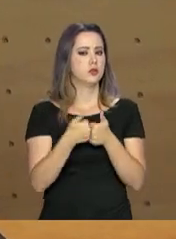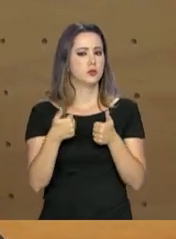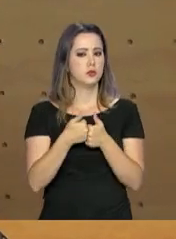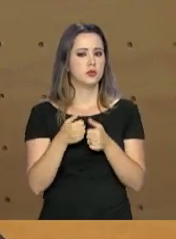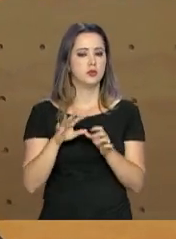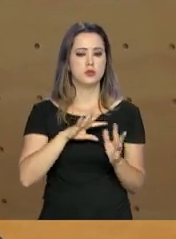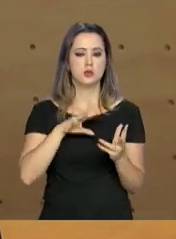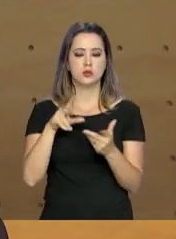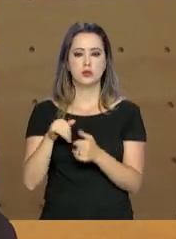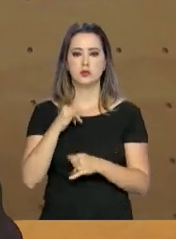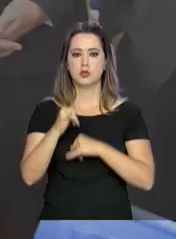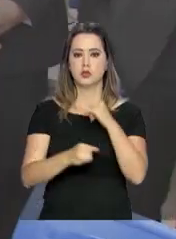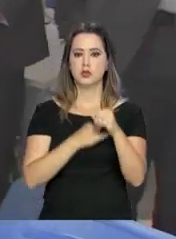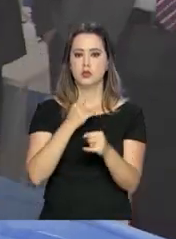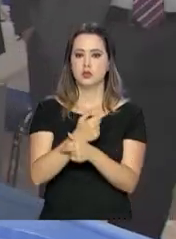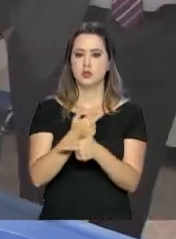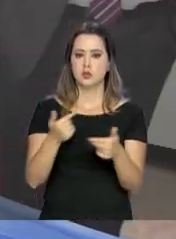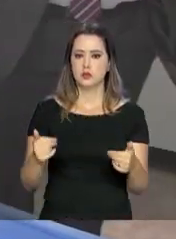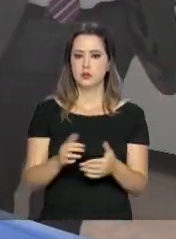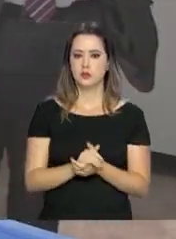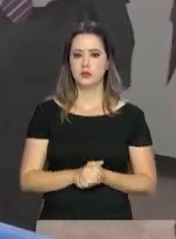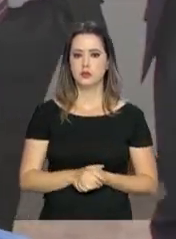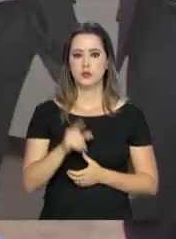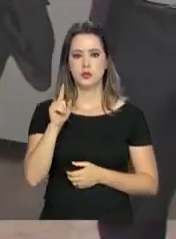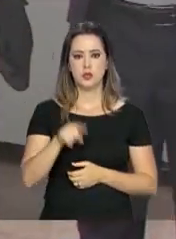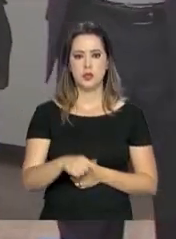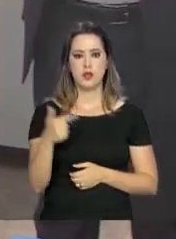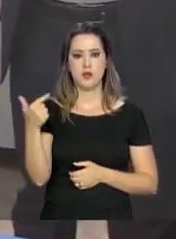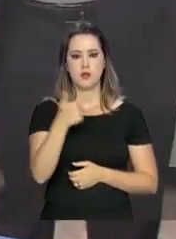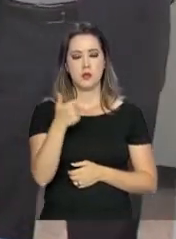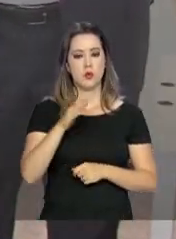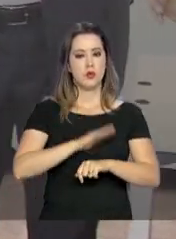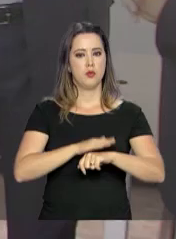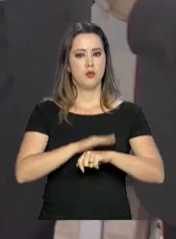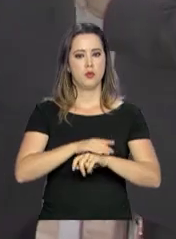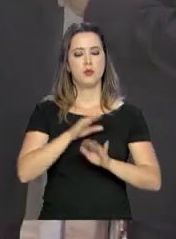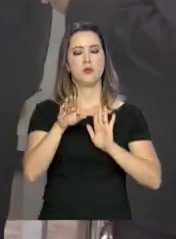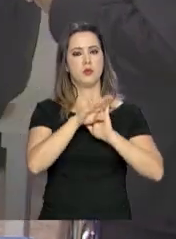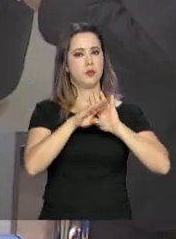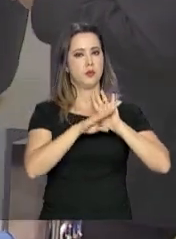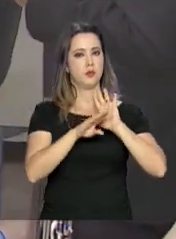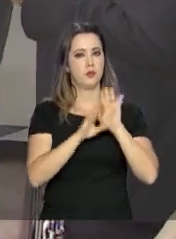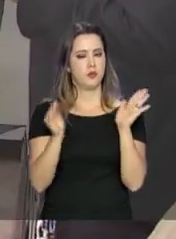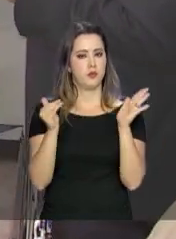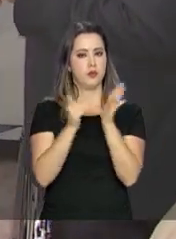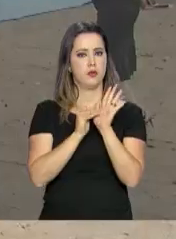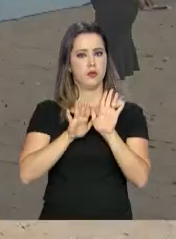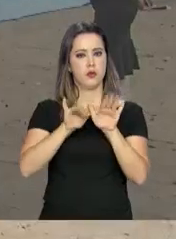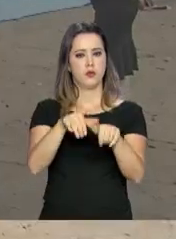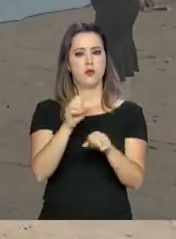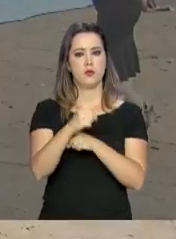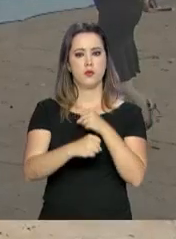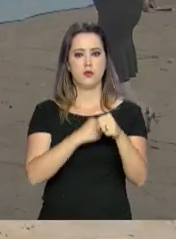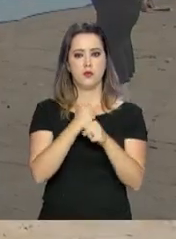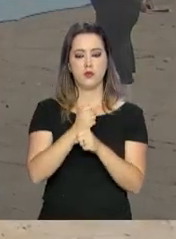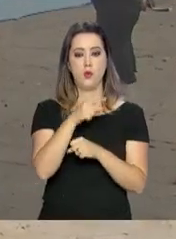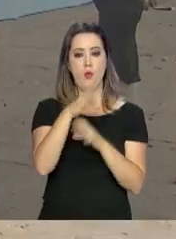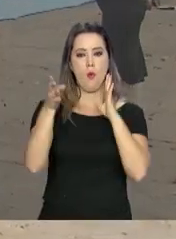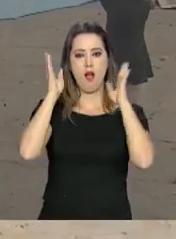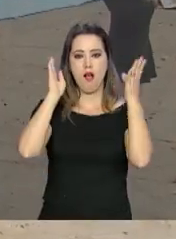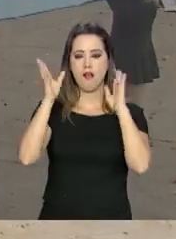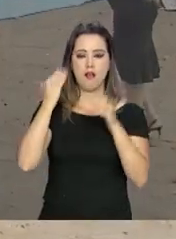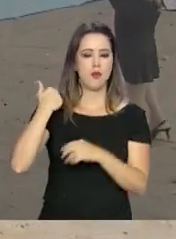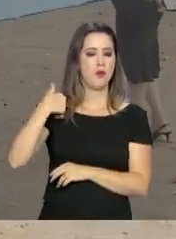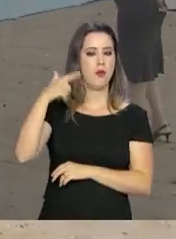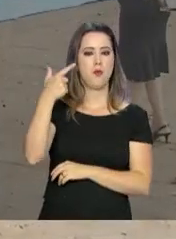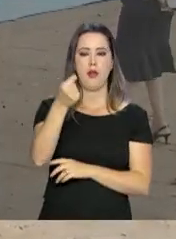mundo da internet das coisas esta é a segunda etapa do projeto até o final do ano que vem o caminhão deve percorrer mais